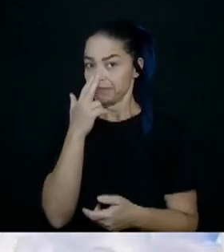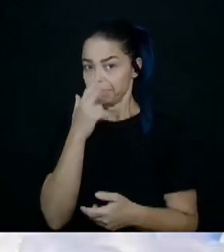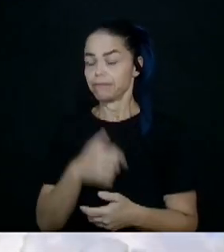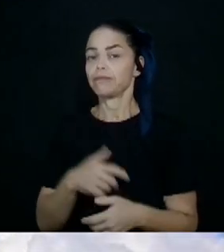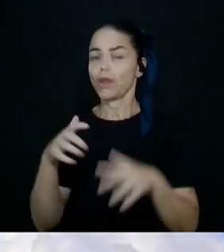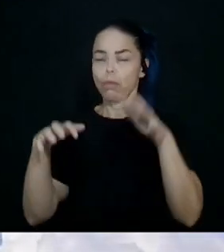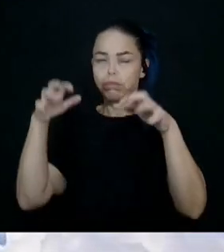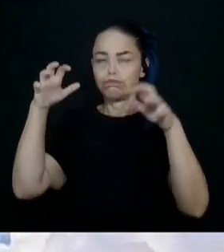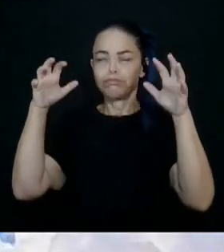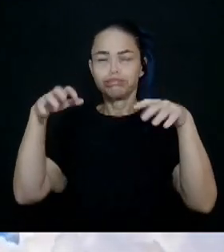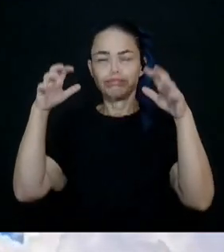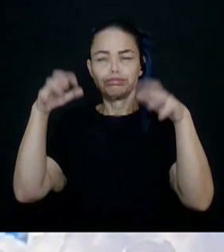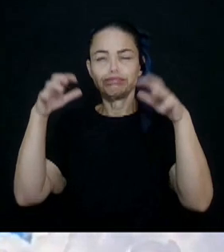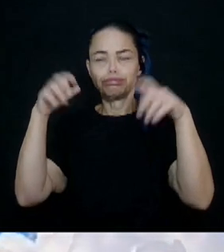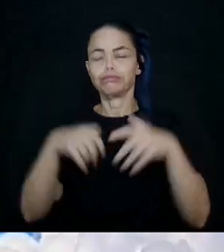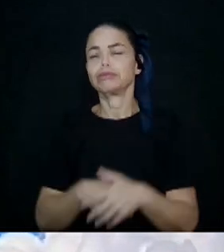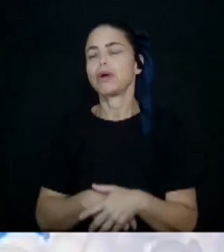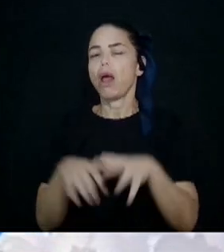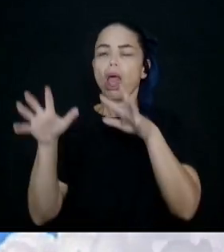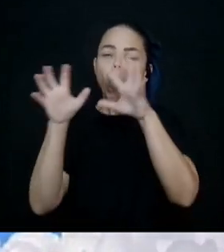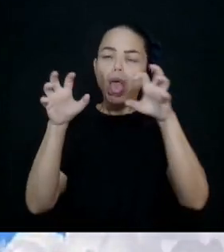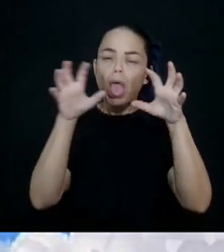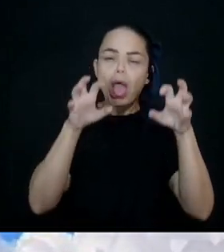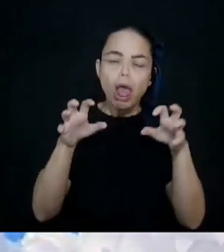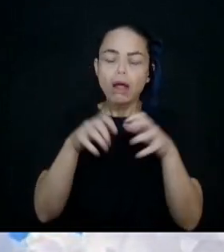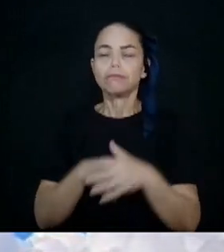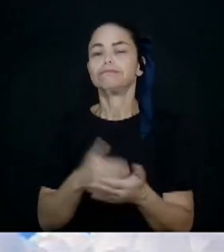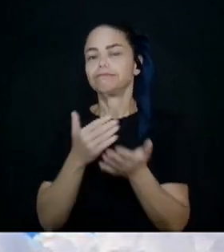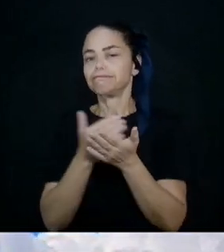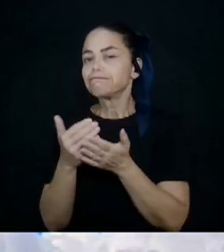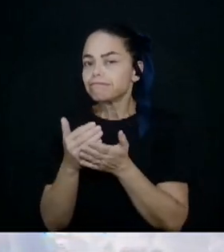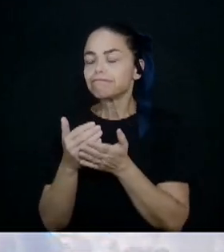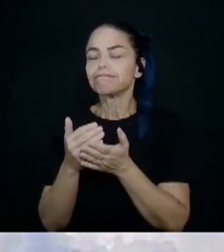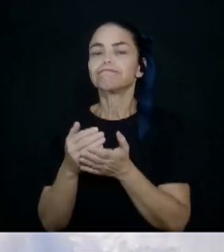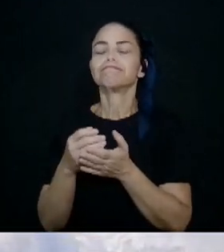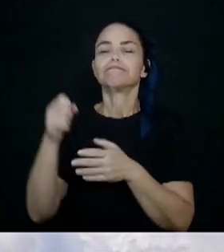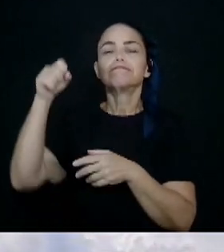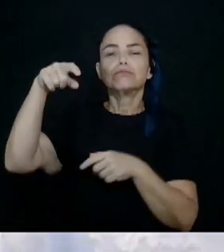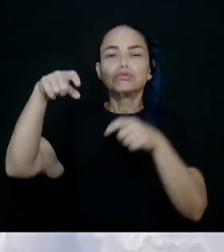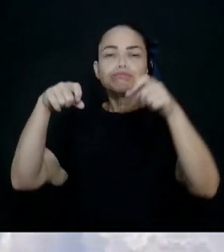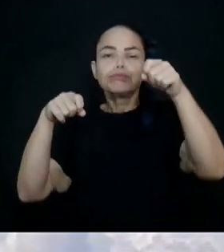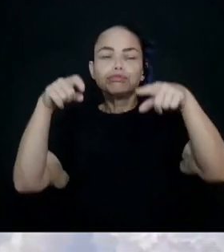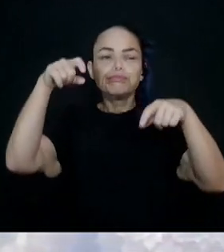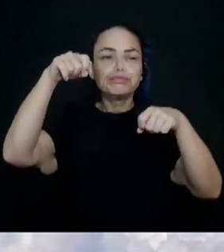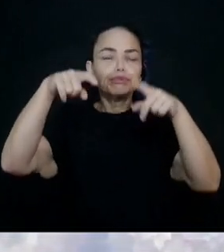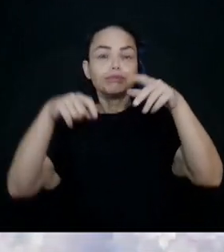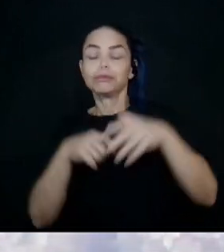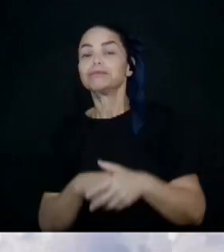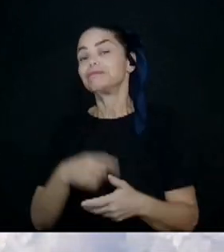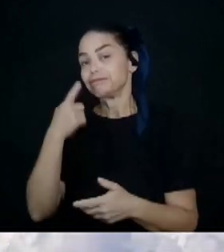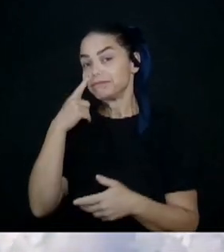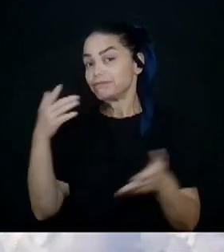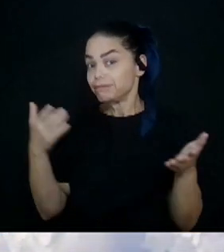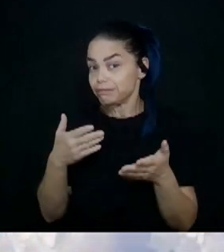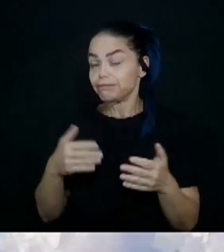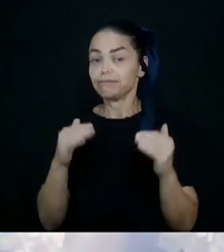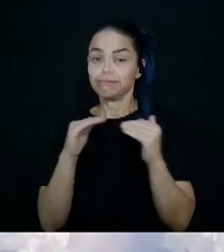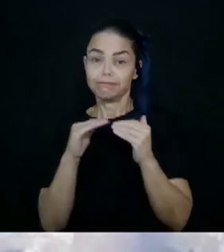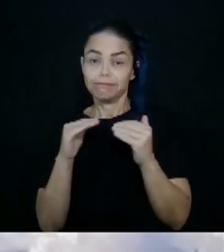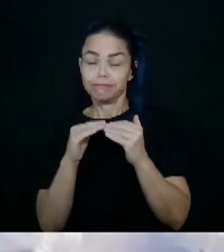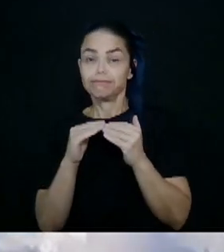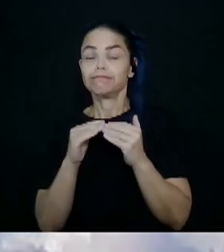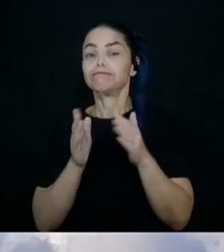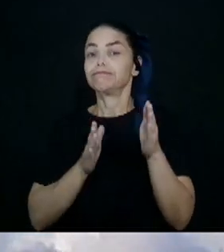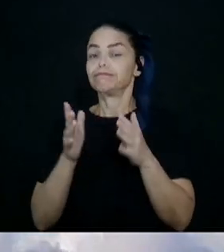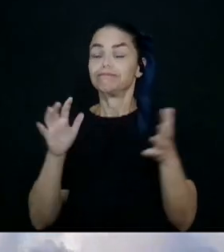Eu saí de casa, o tempo estava fechando, aí já começou algumas gotinhas. Vamos ver então. Hoje, de acordo com a previsão do tempo, sol